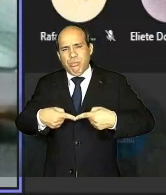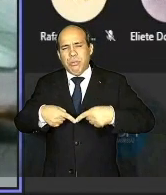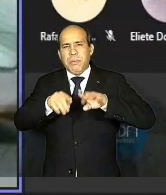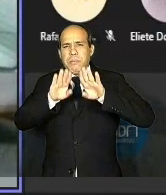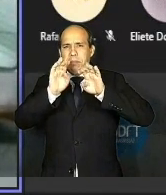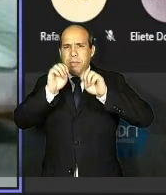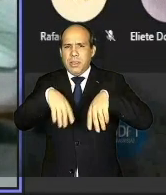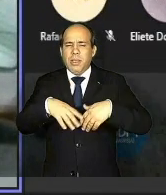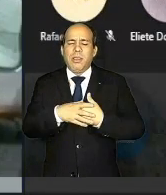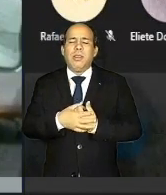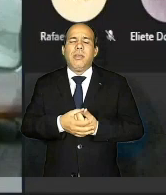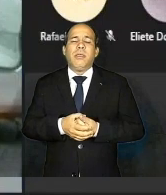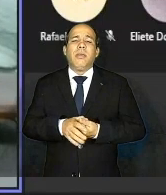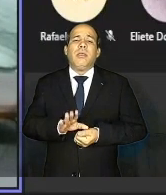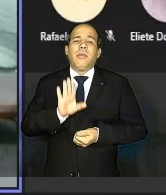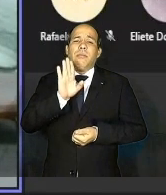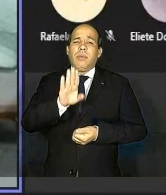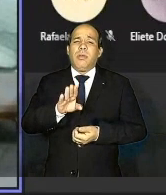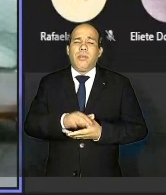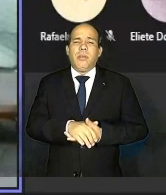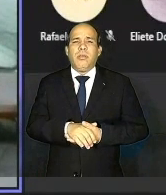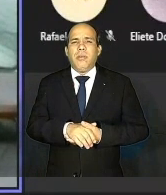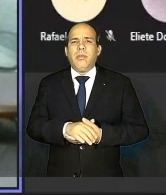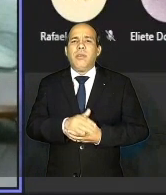muito consistente,